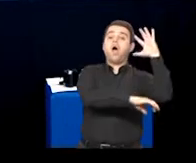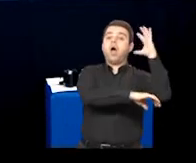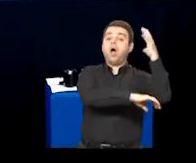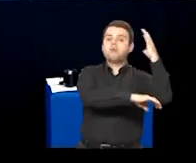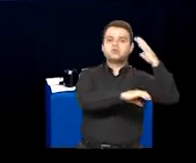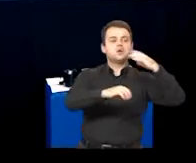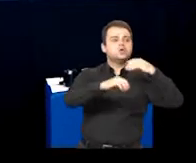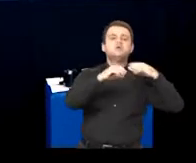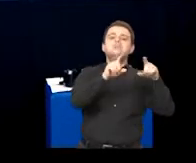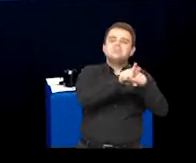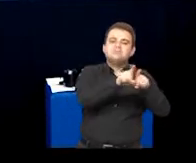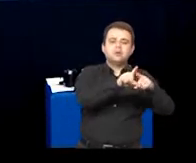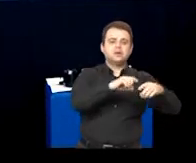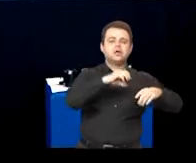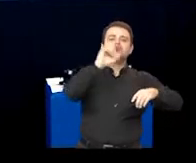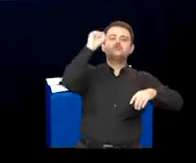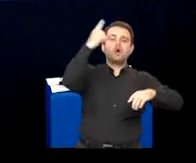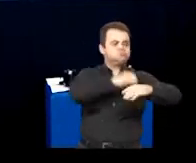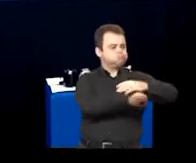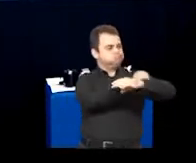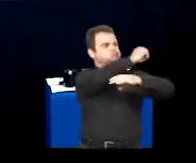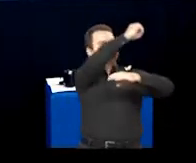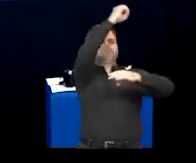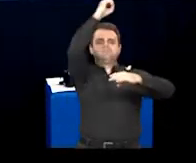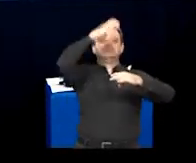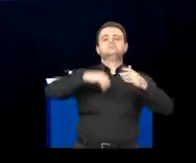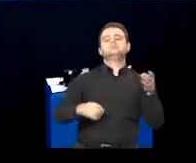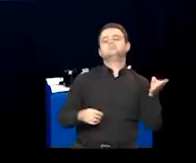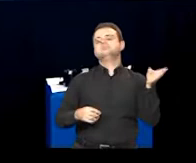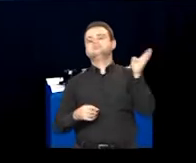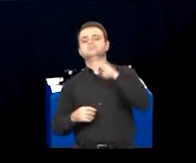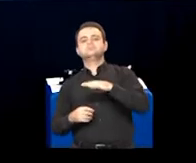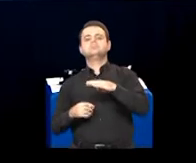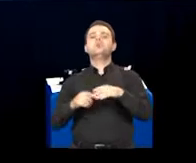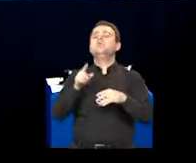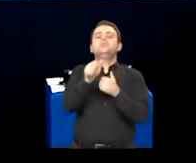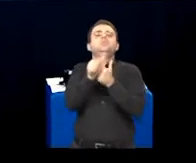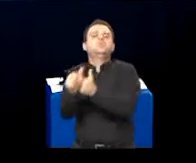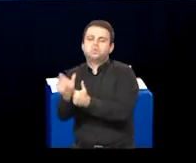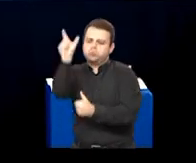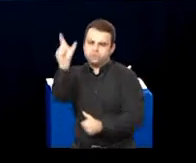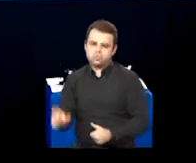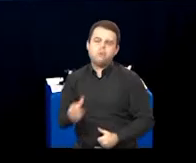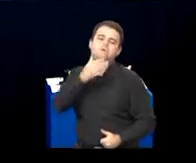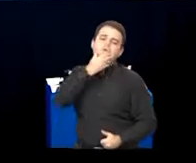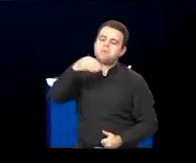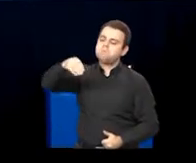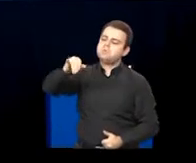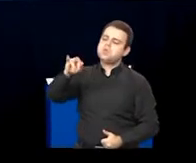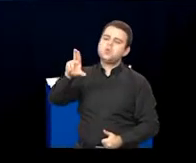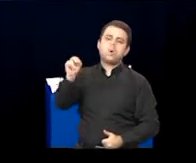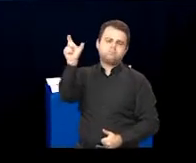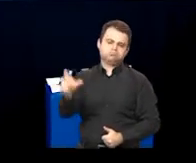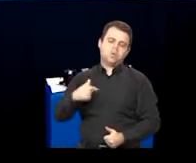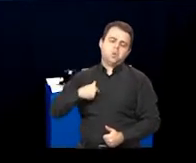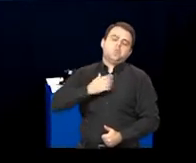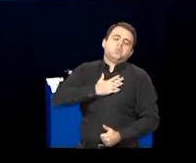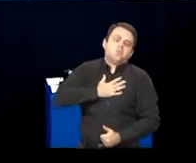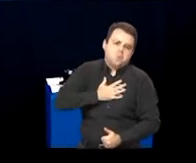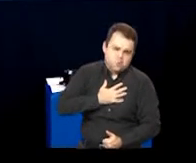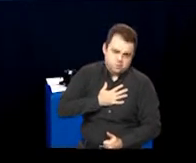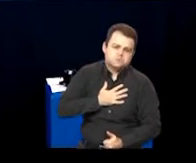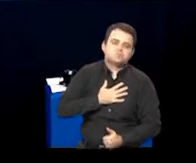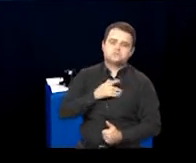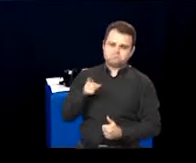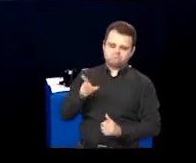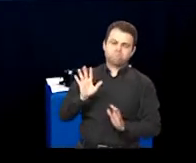um sol, ali uma representação abstrata, inspirado um pouco no Miró, que é um artista que eu gosto bastante.